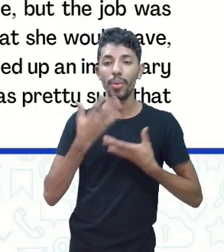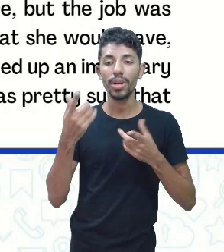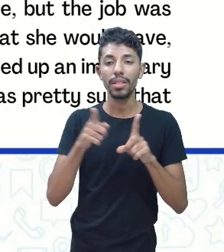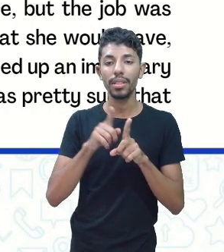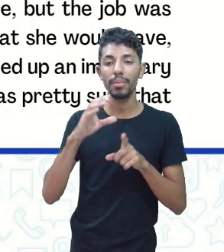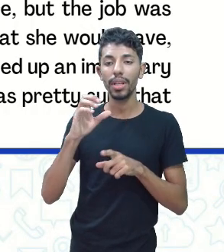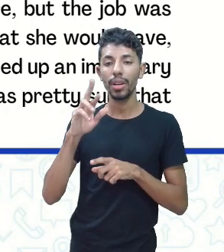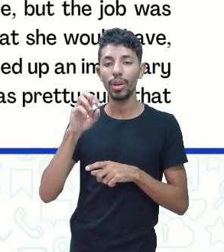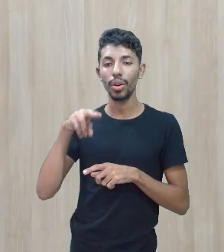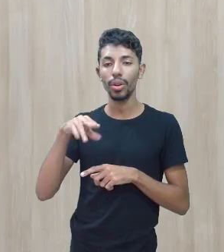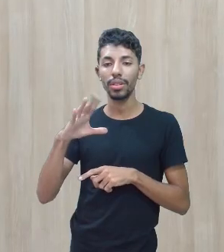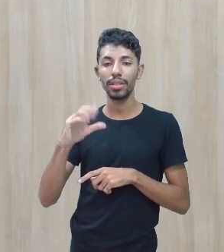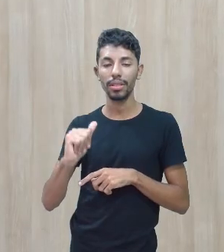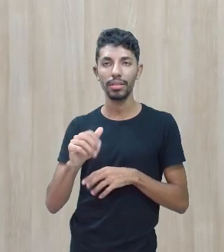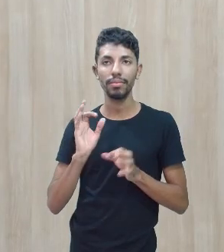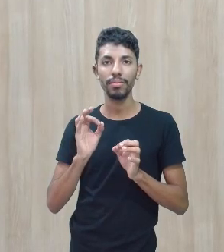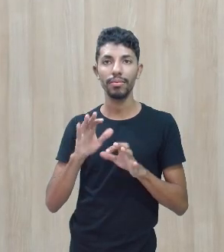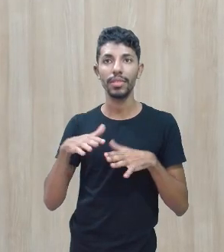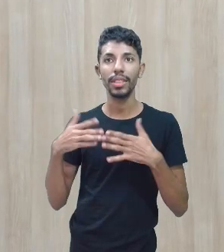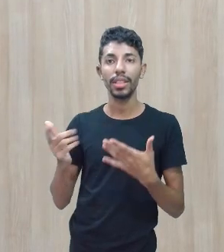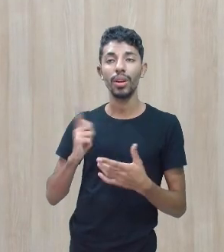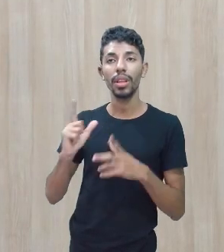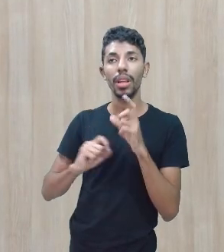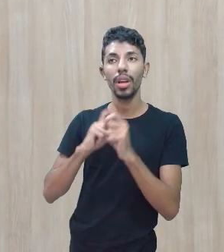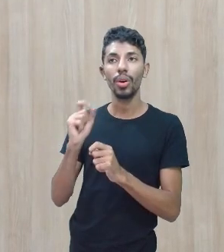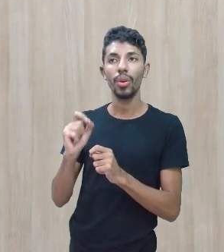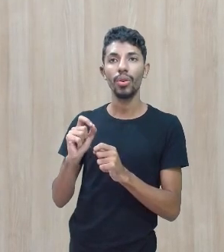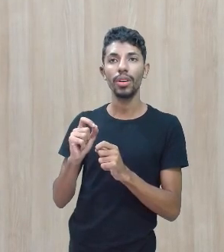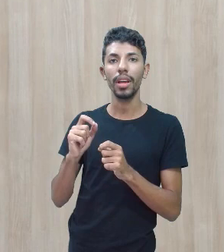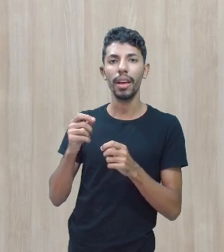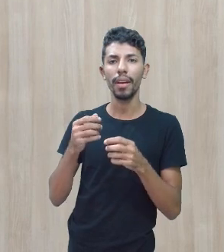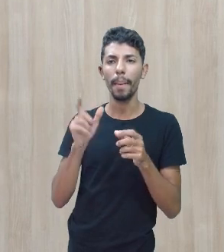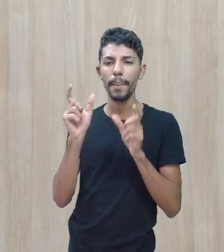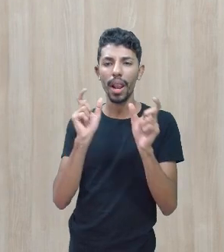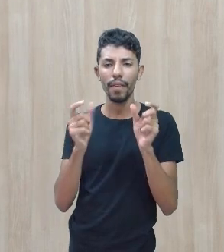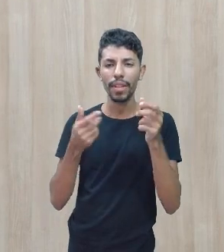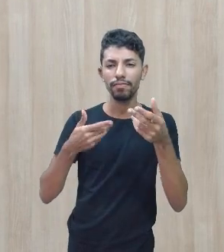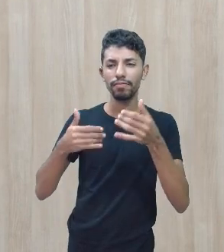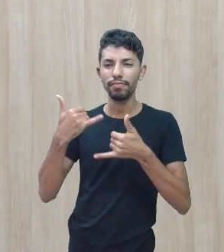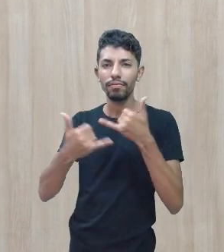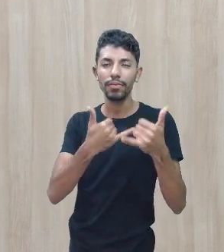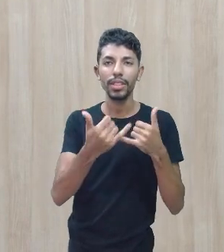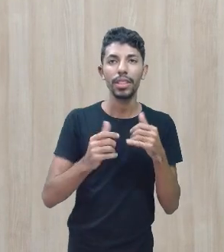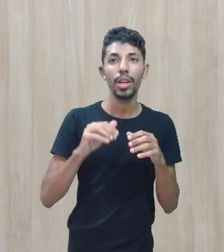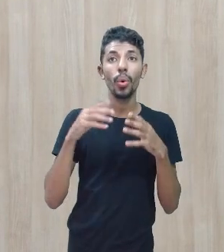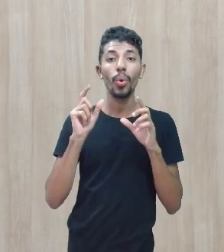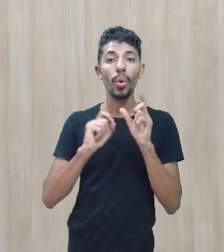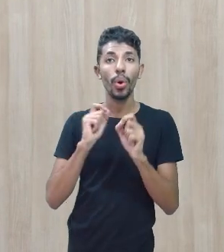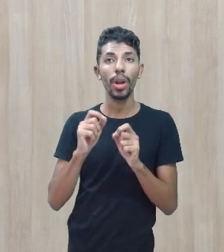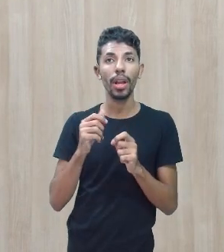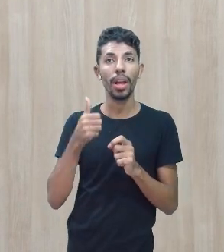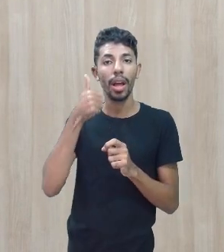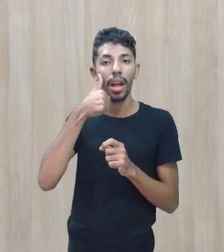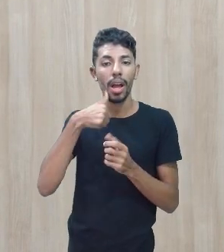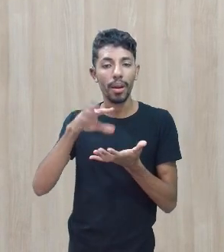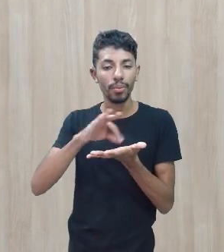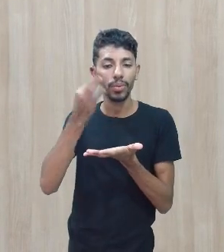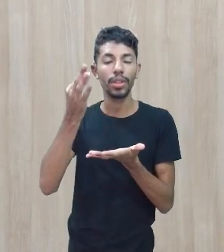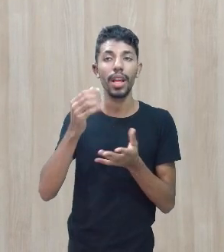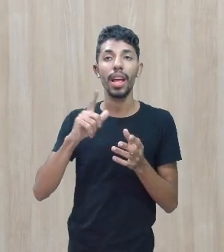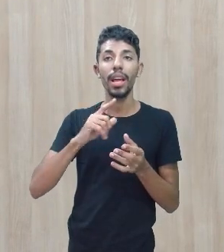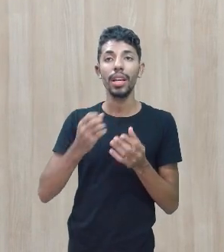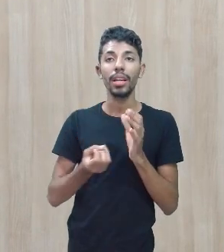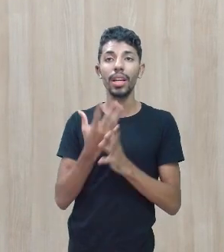um jogo de palavras nessa narrativa aqui. A autora escolheu palavras específicas para poder dar uma beleza a